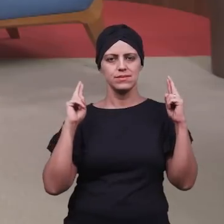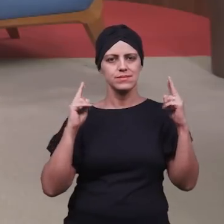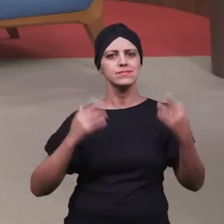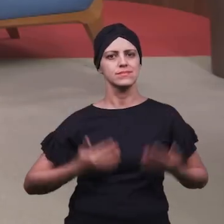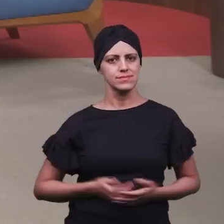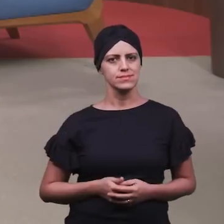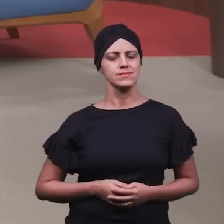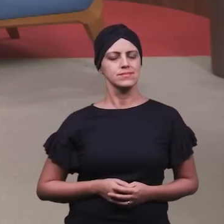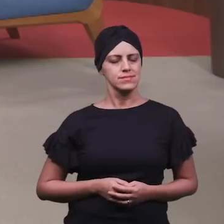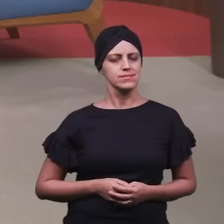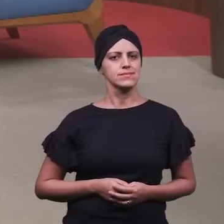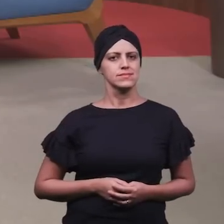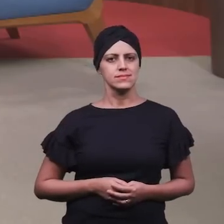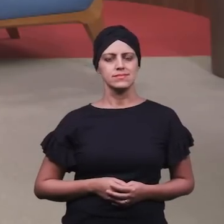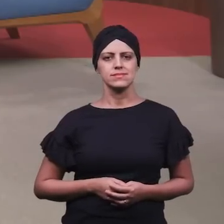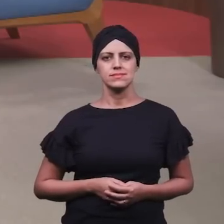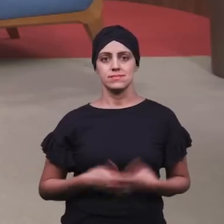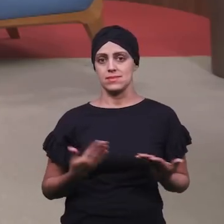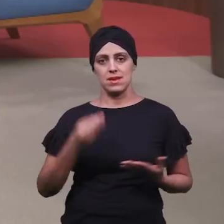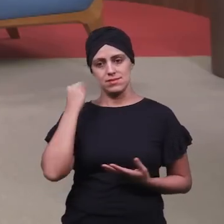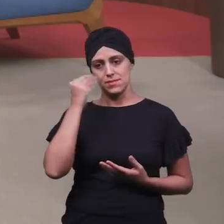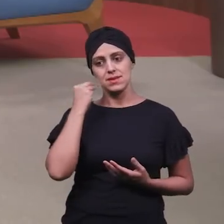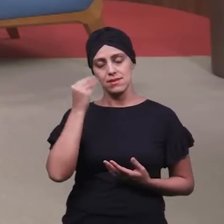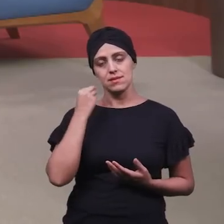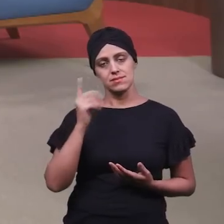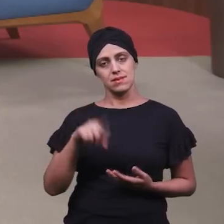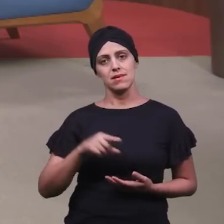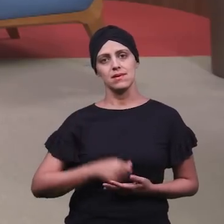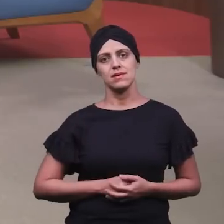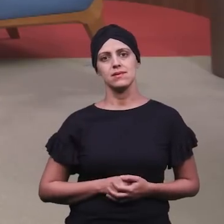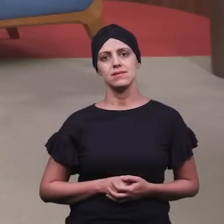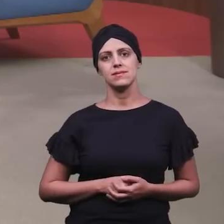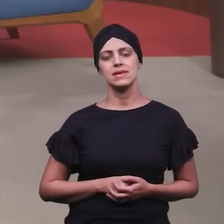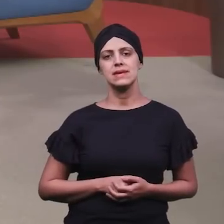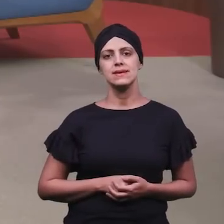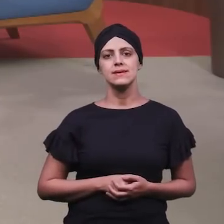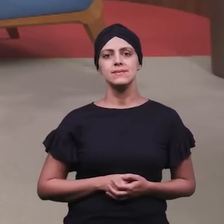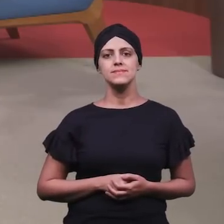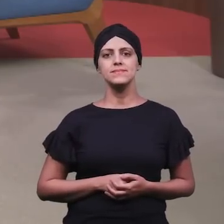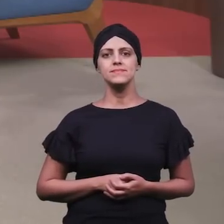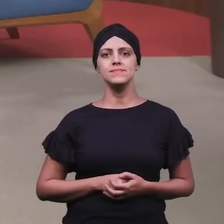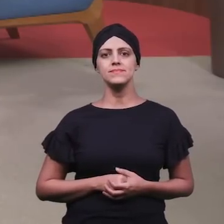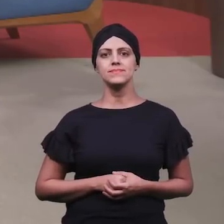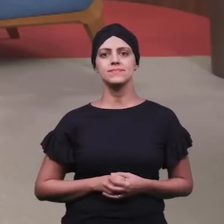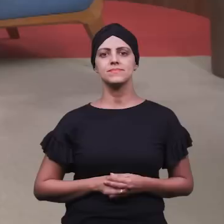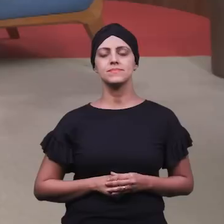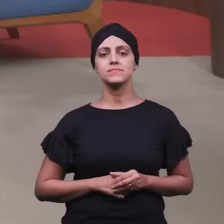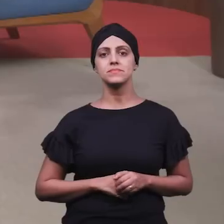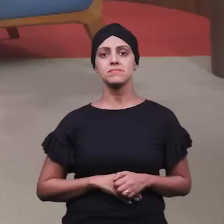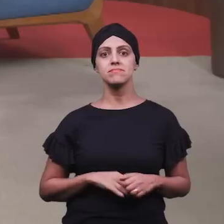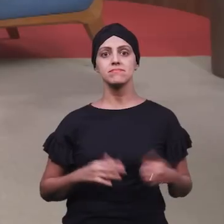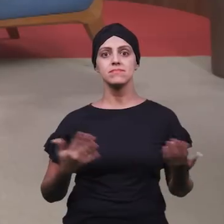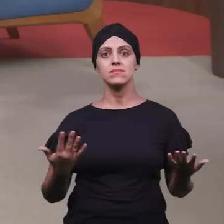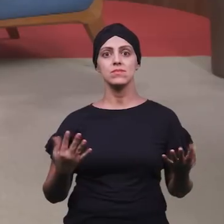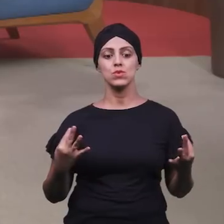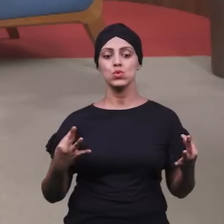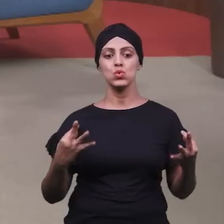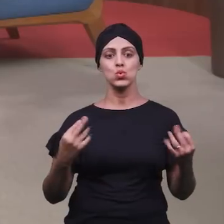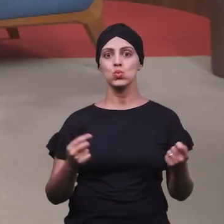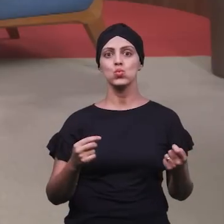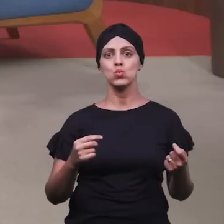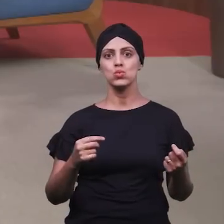do cordeiro, né? Então essa é a experiência. Bom, então o cordeiro, né,